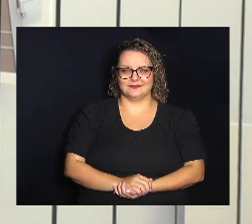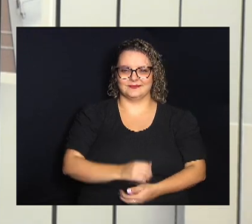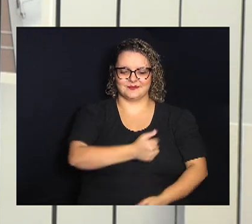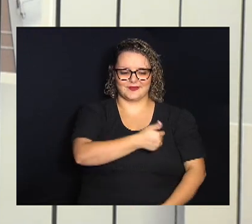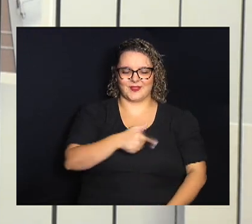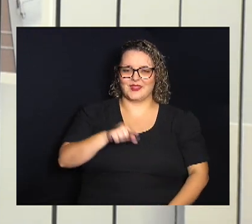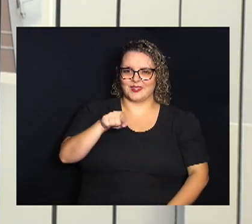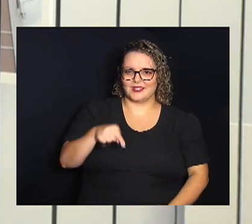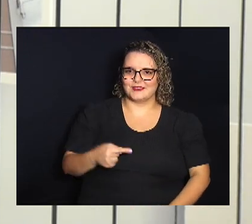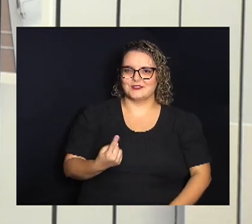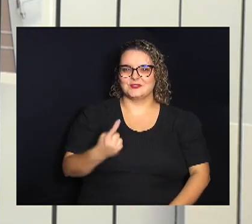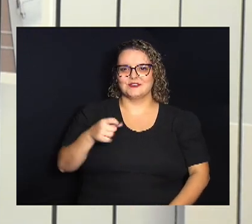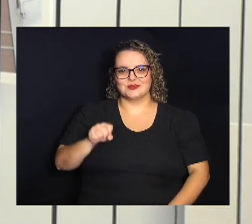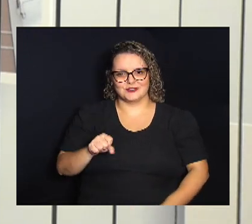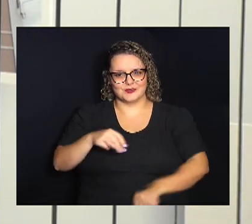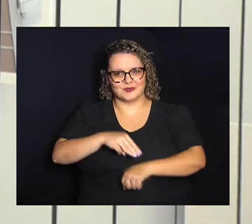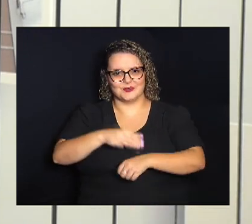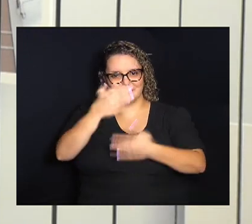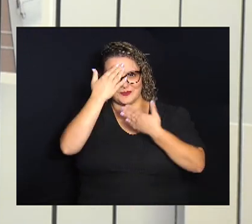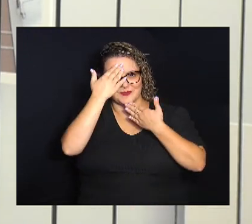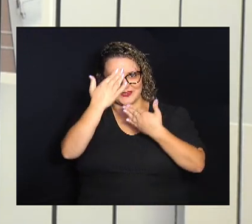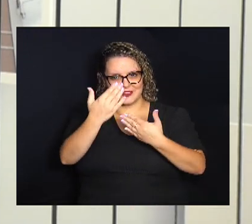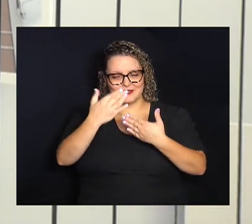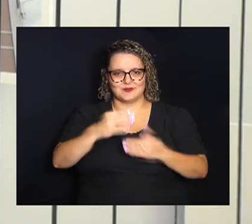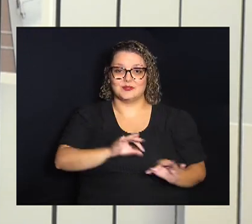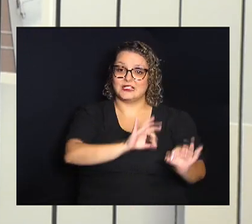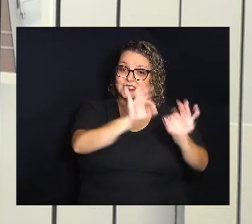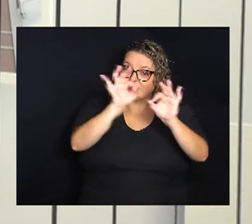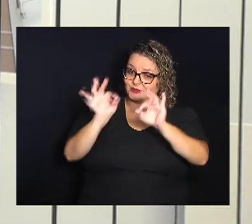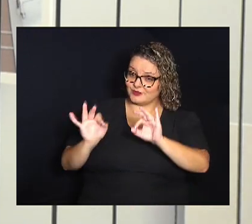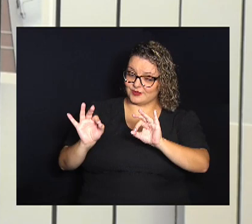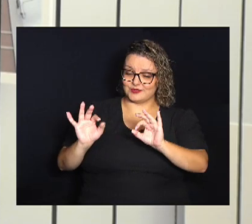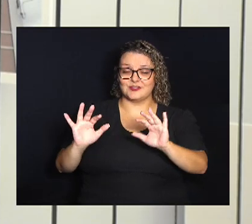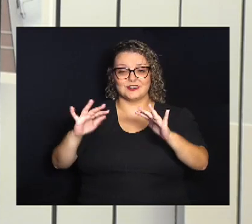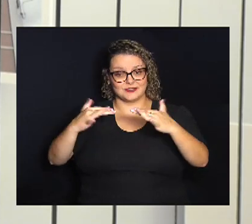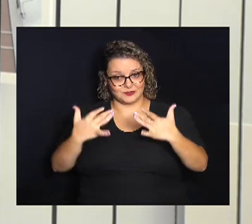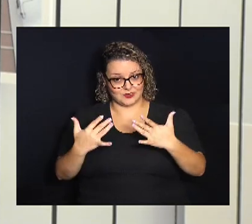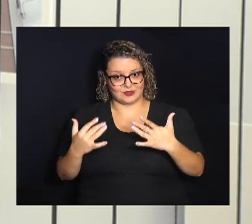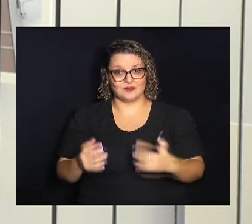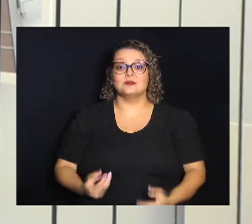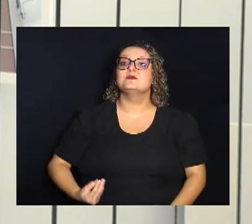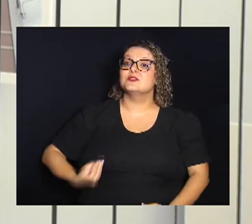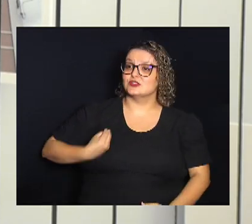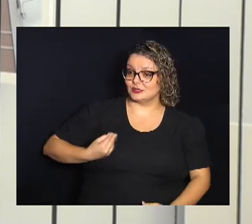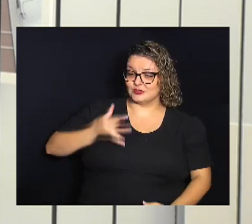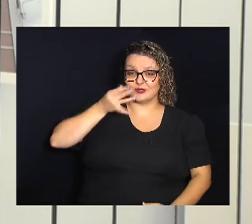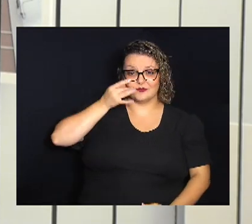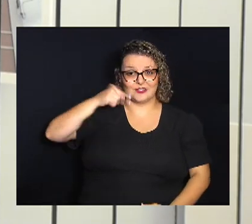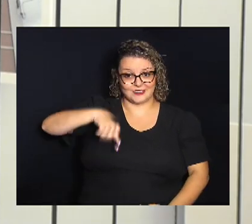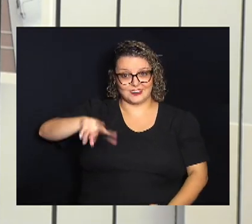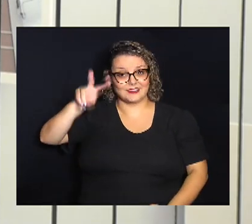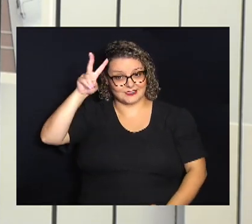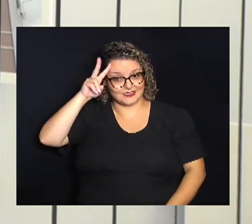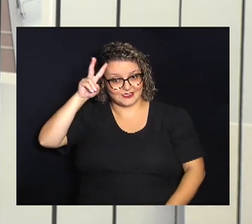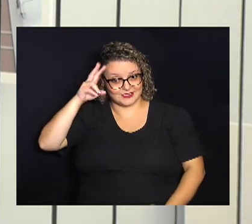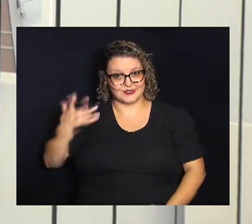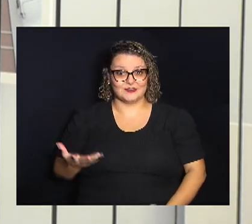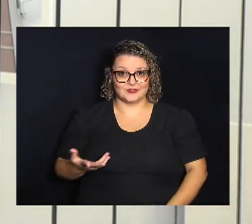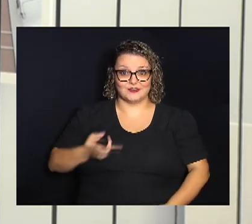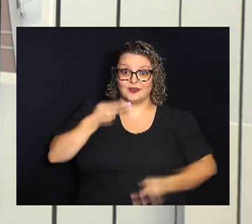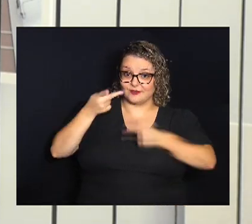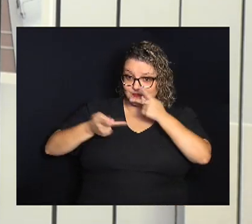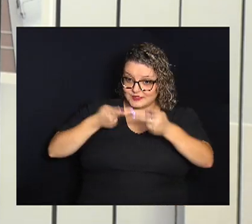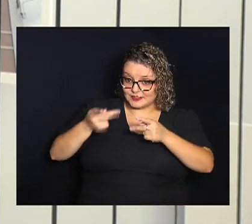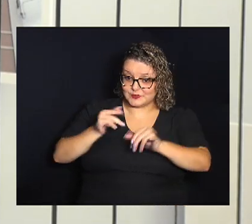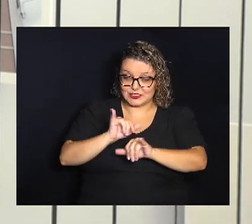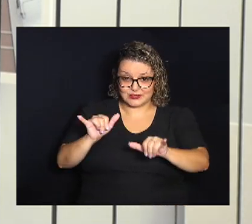Meio-dia mais 18 minutos, muito obrigado pela sua companhia, pela sua audiência. Estamos ao vivo nesta segunda-feira e vamos com as notícias